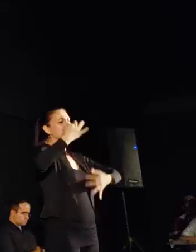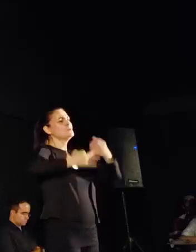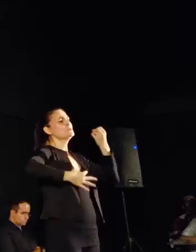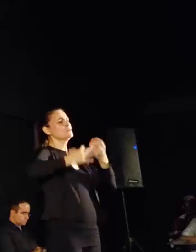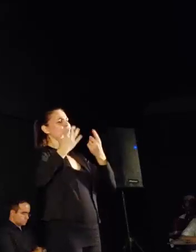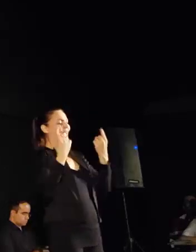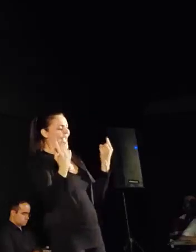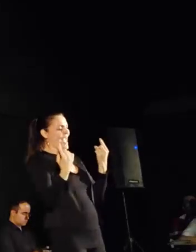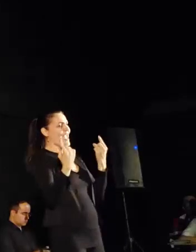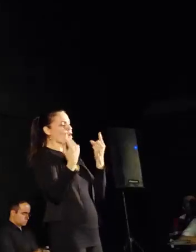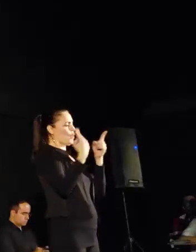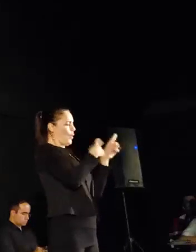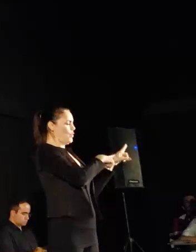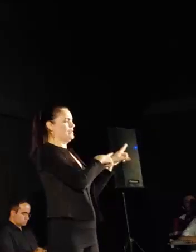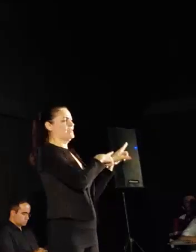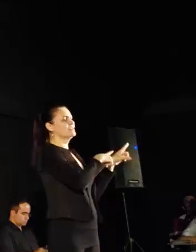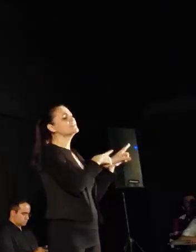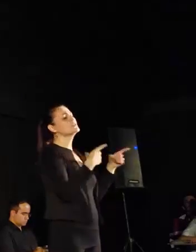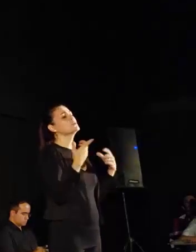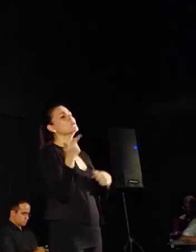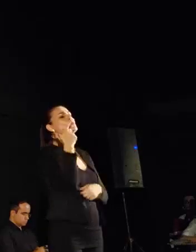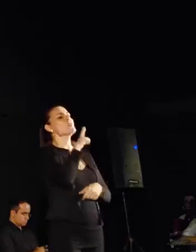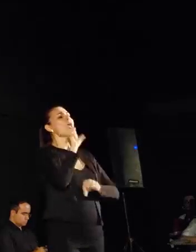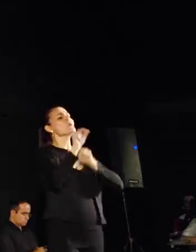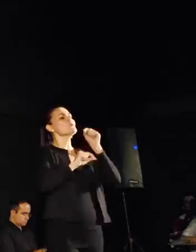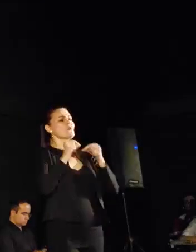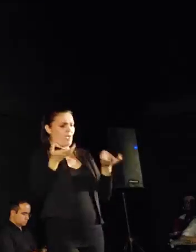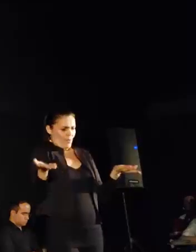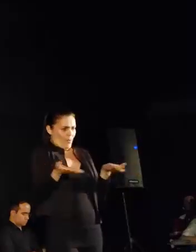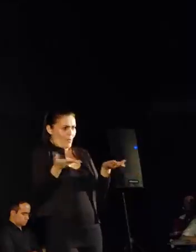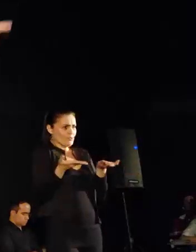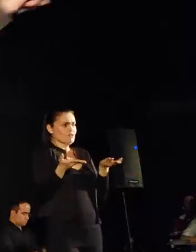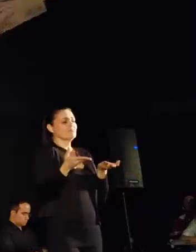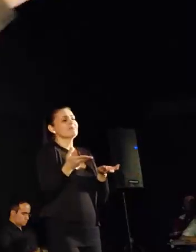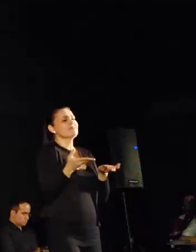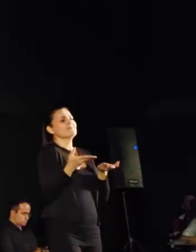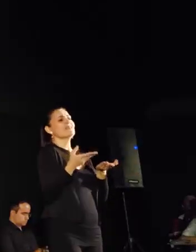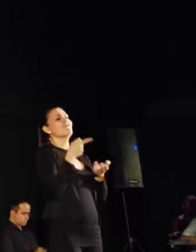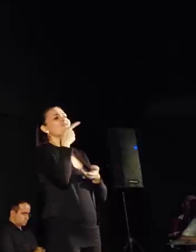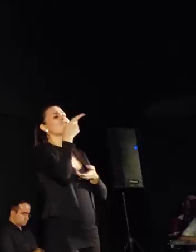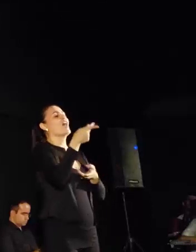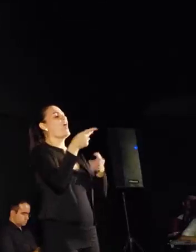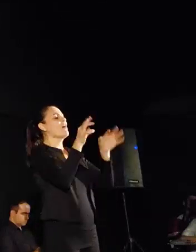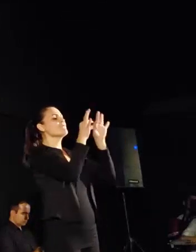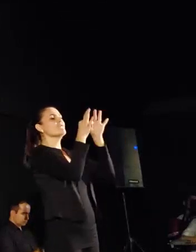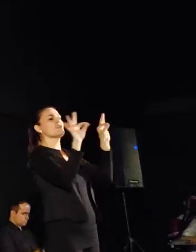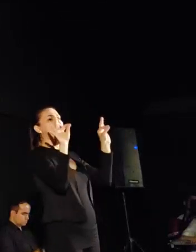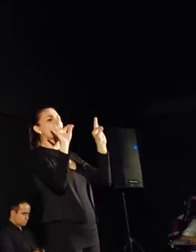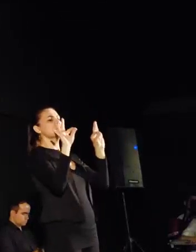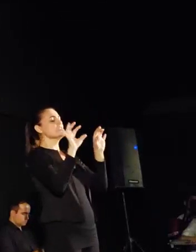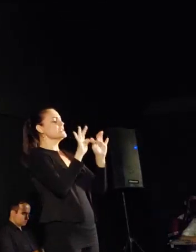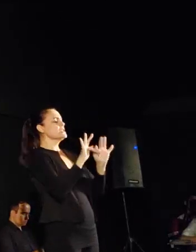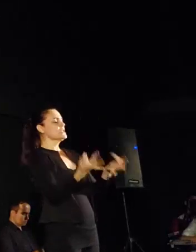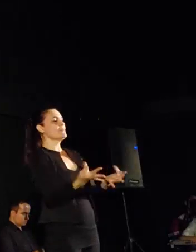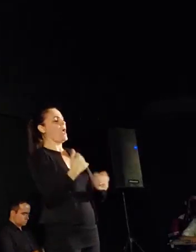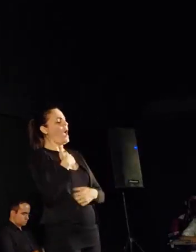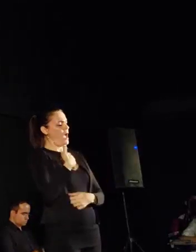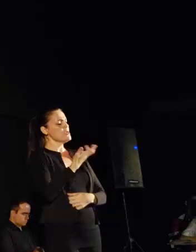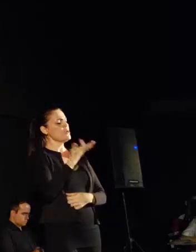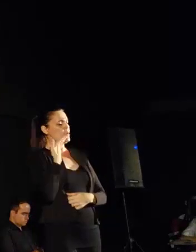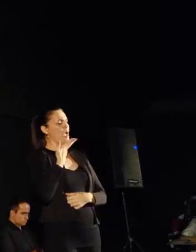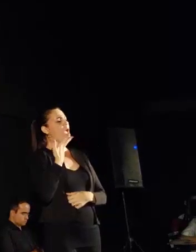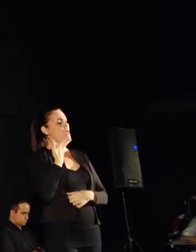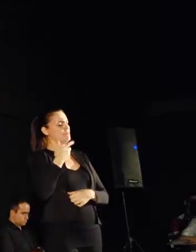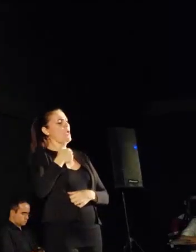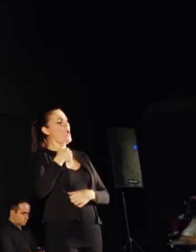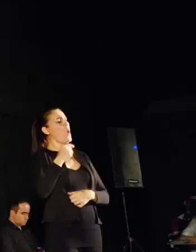Eles conseguem, hoje em dia, no máximo, dizer frases do tipo, mas eu quero o que é meu. Como assim eu quero o que é